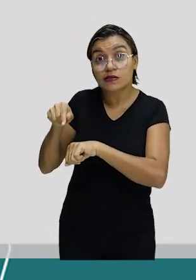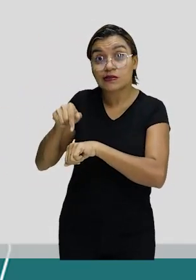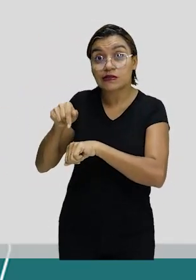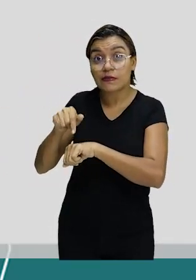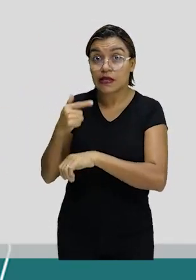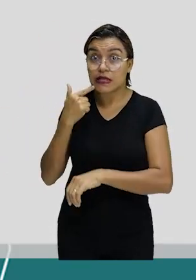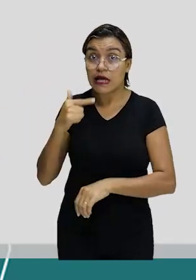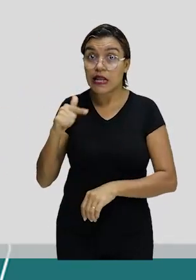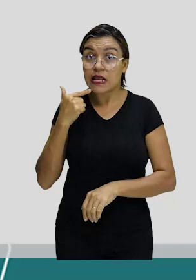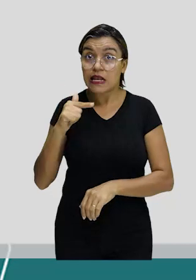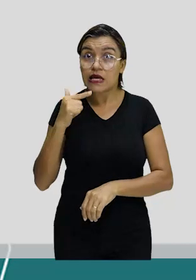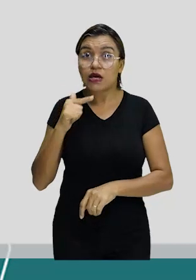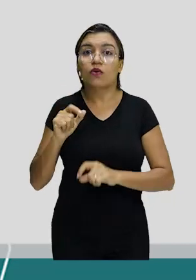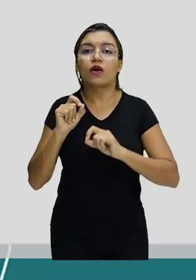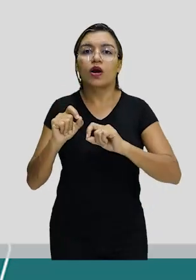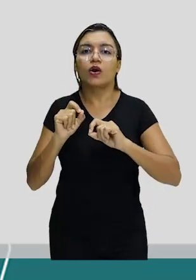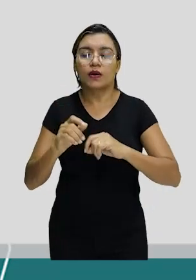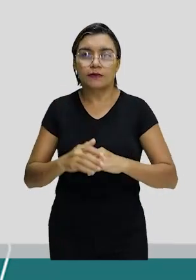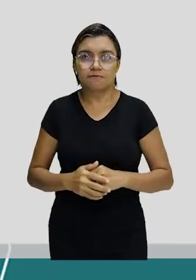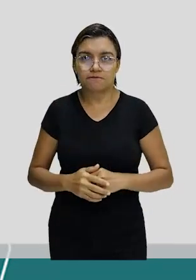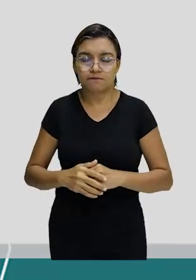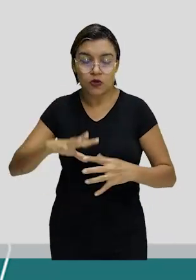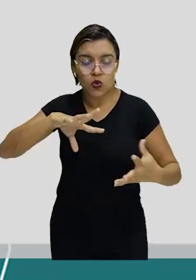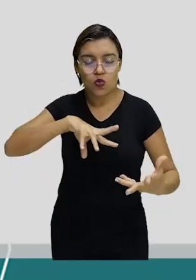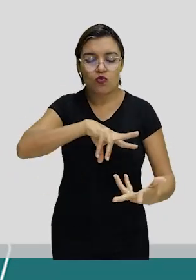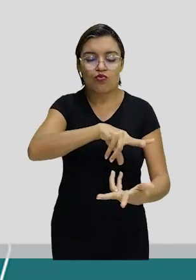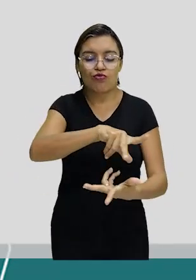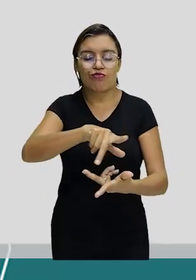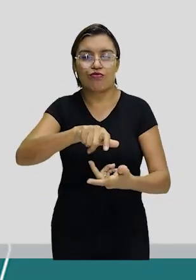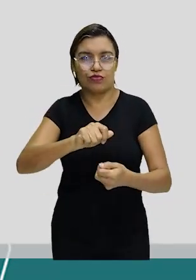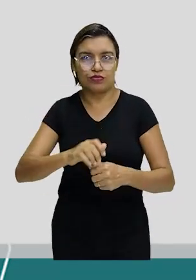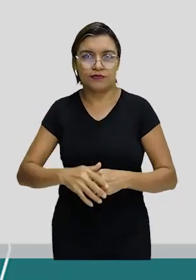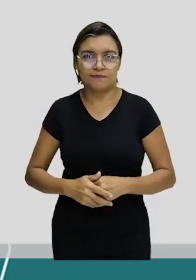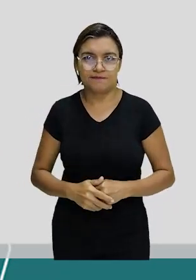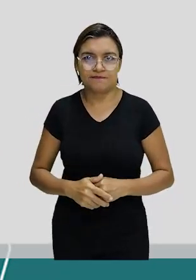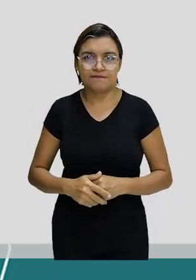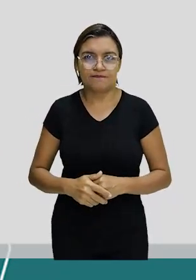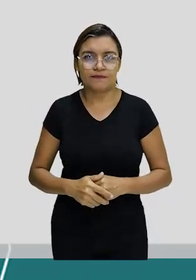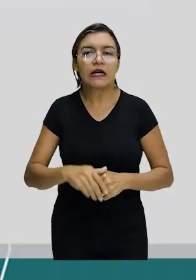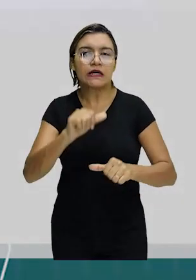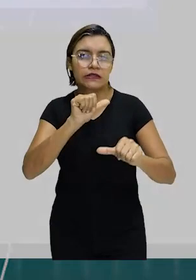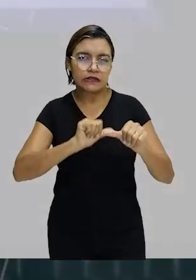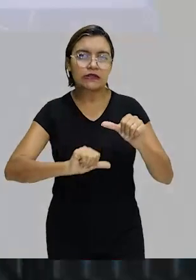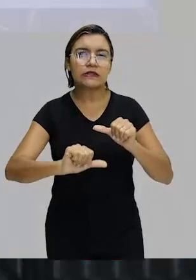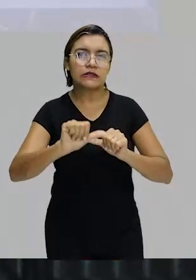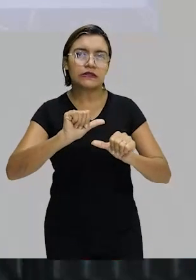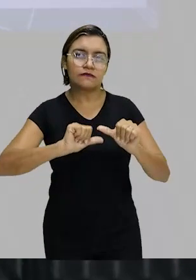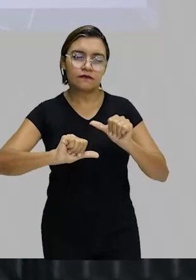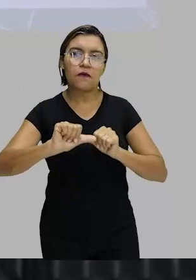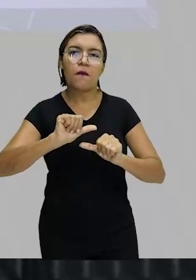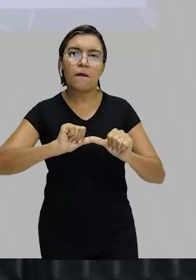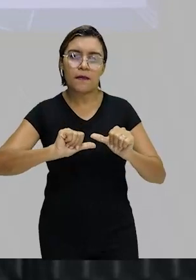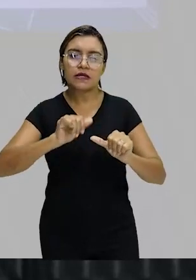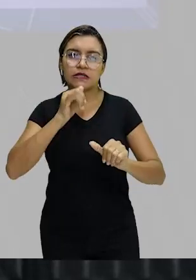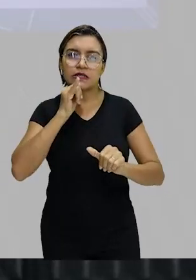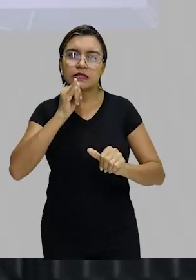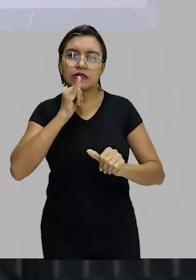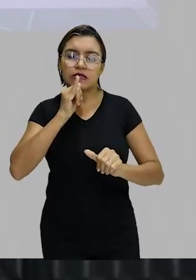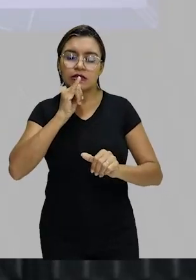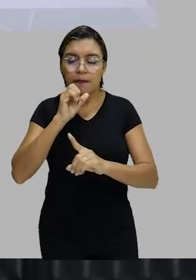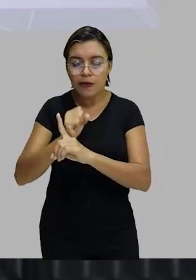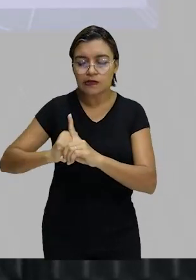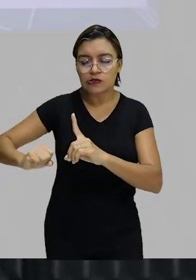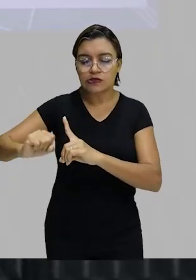língua se tornar popular no mundo, tá? Transformando-se como algo relevante para a sociedade